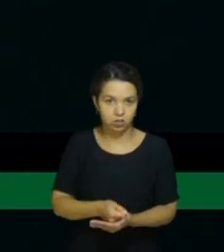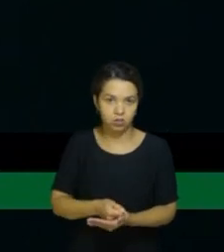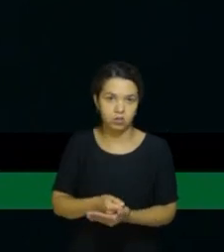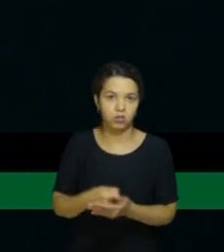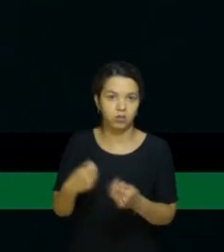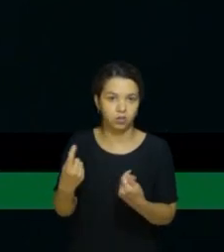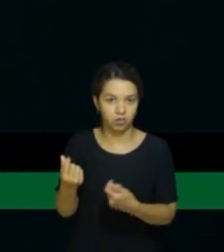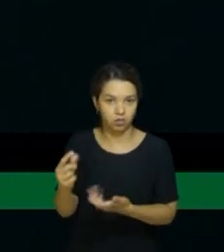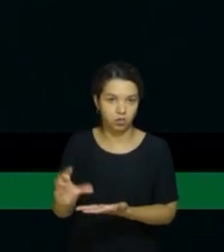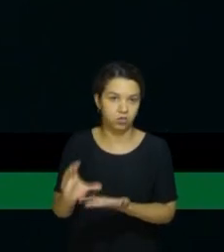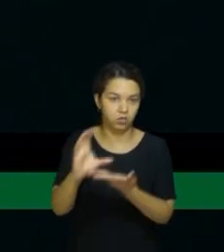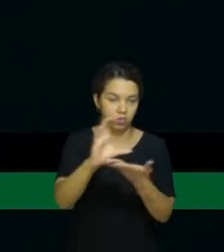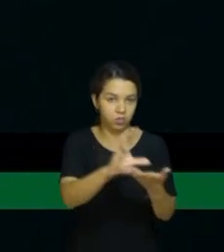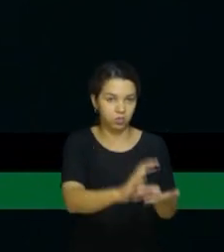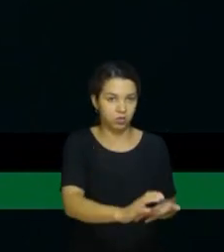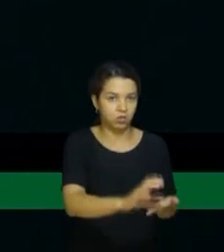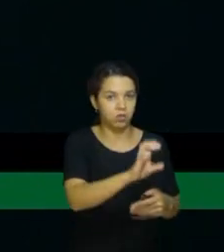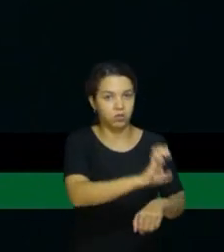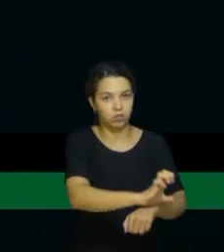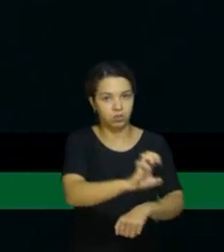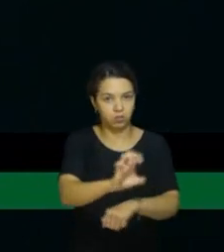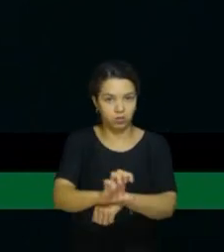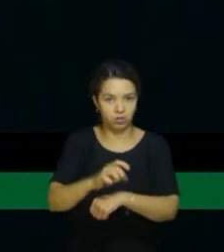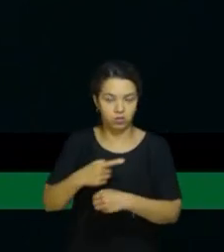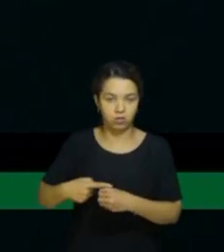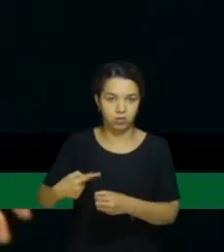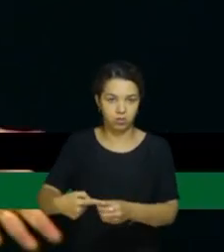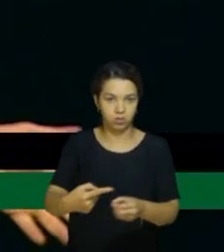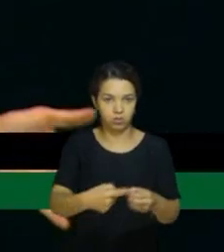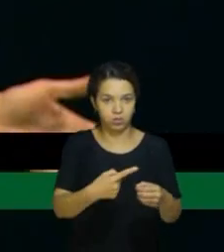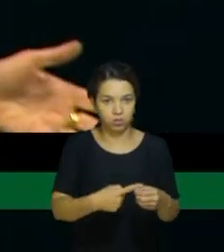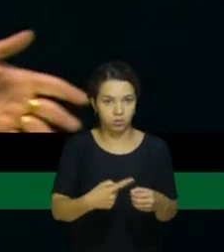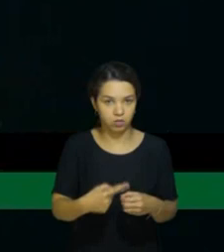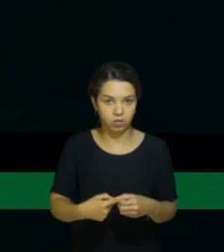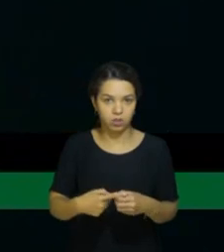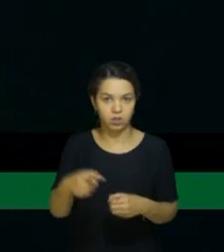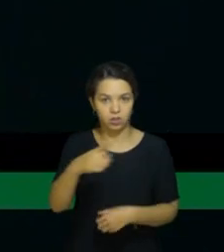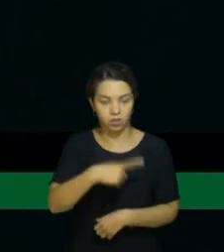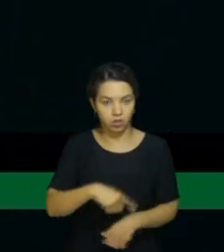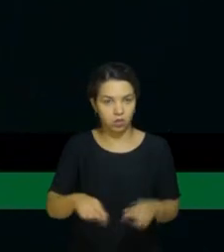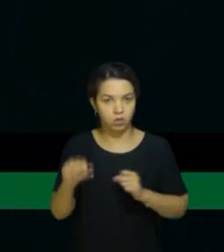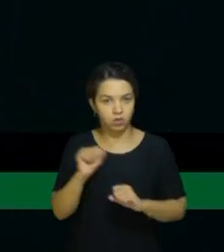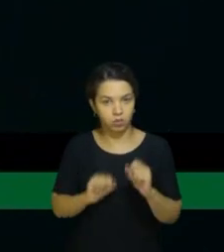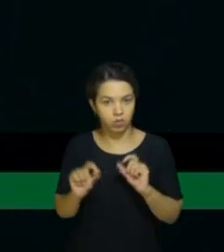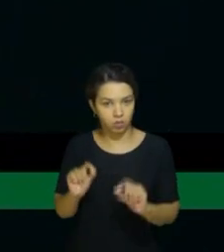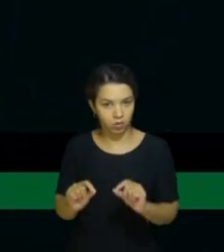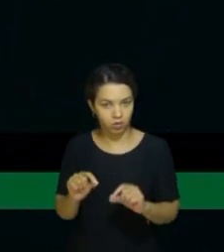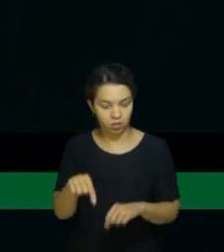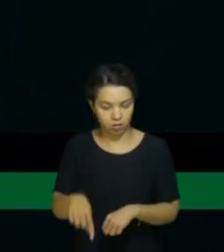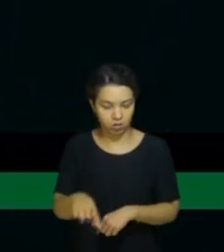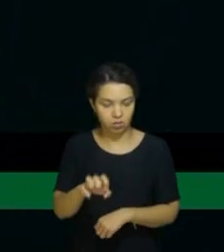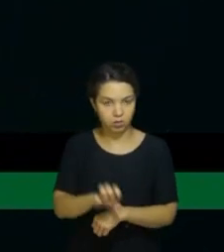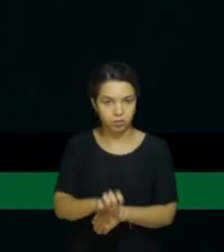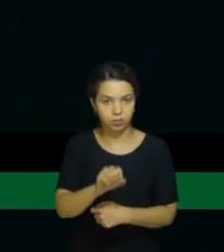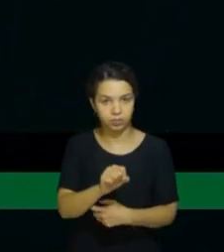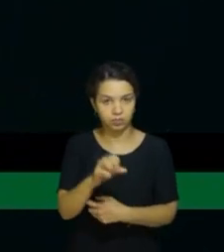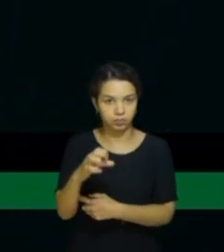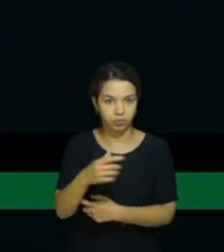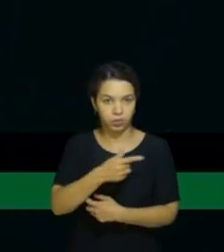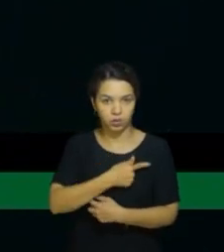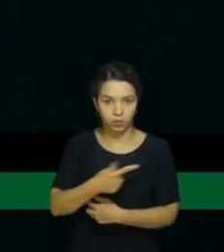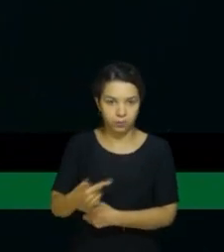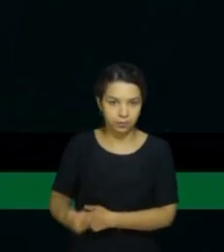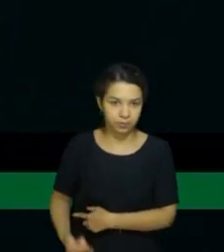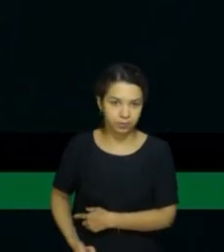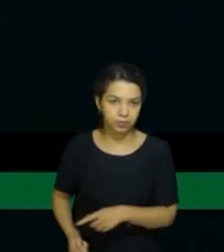recursos nos estados e municípios Então o que a gente espera é que aqui em Santa Catarina Governador também